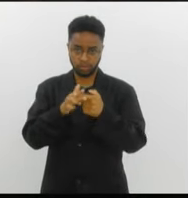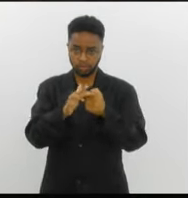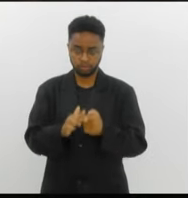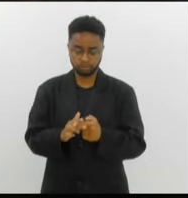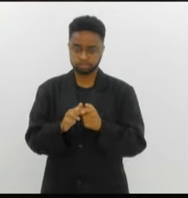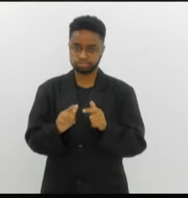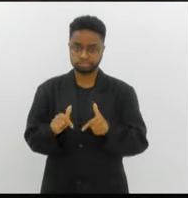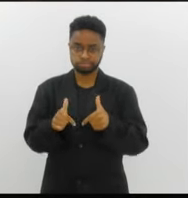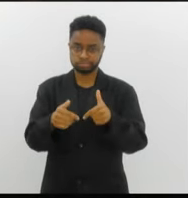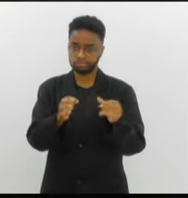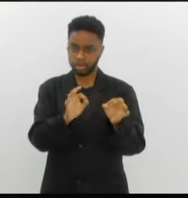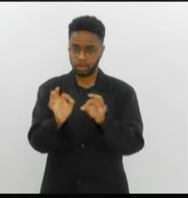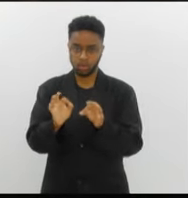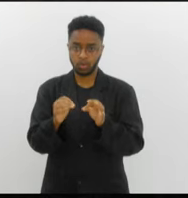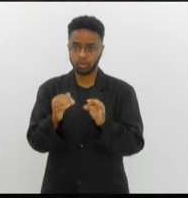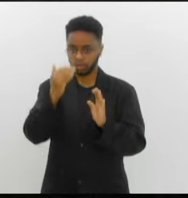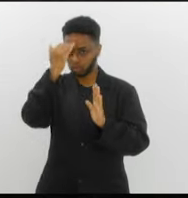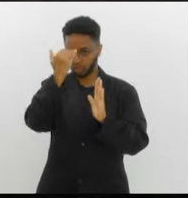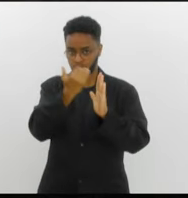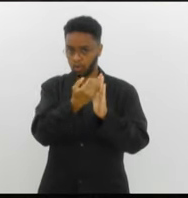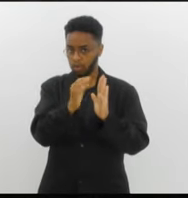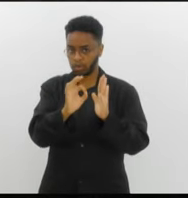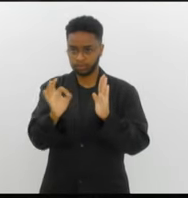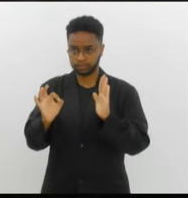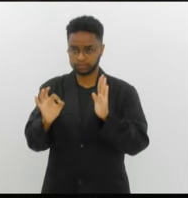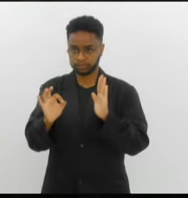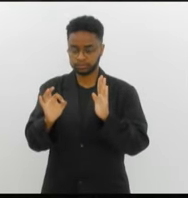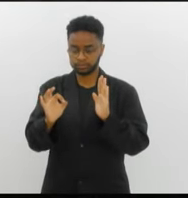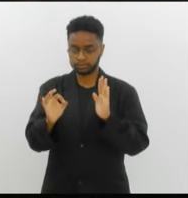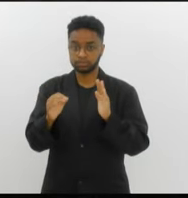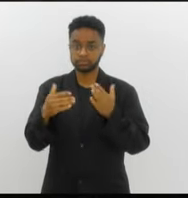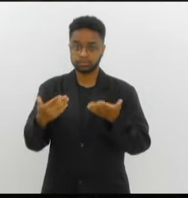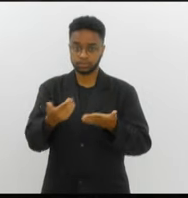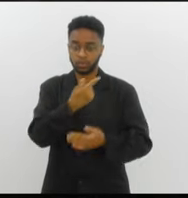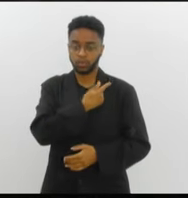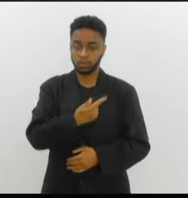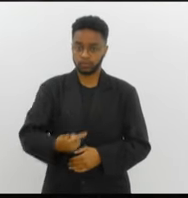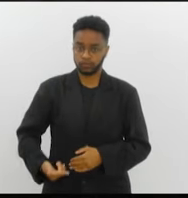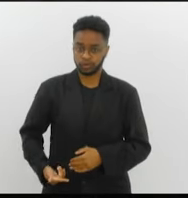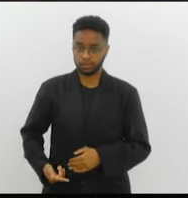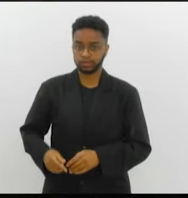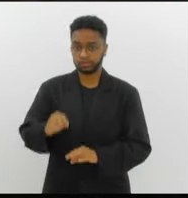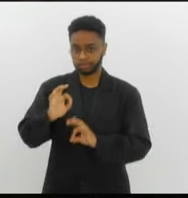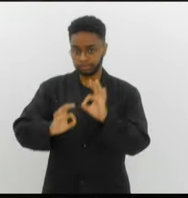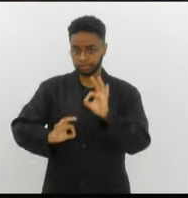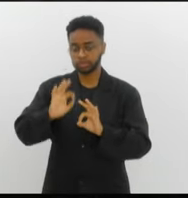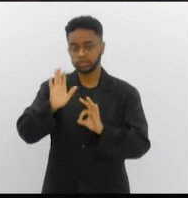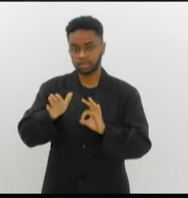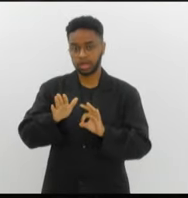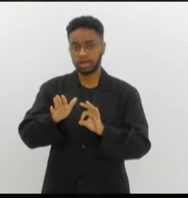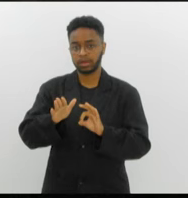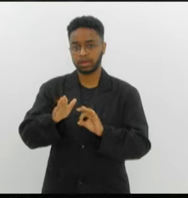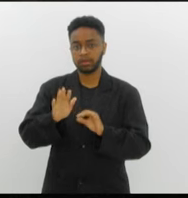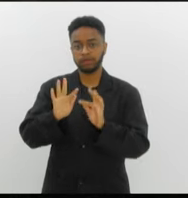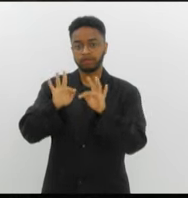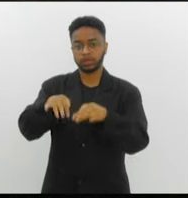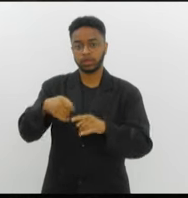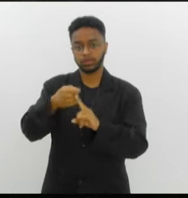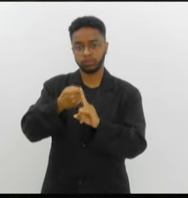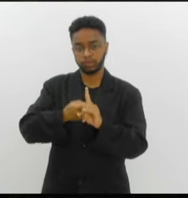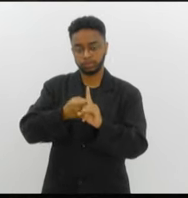cumpriu. Está preparado o governo do Estado para, no final do mês,